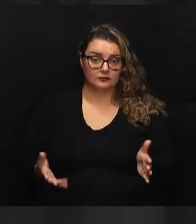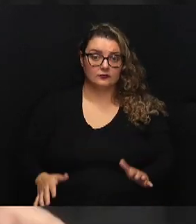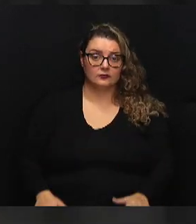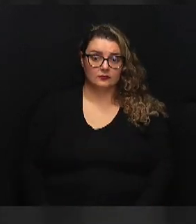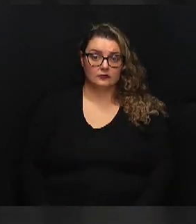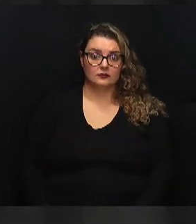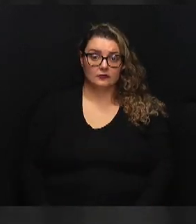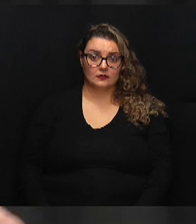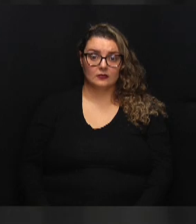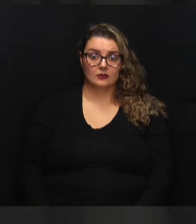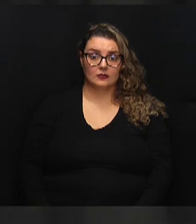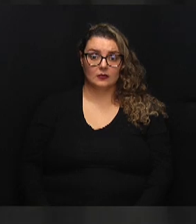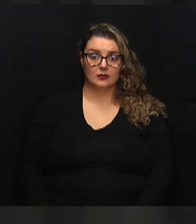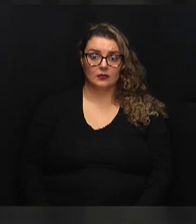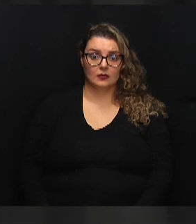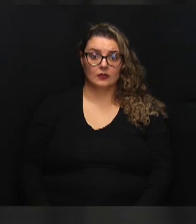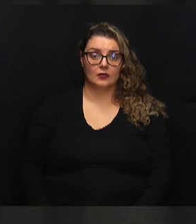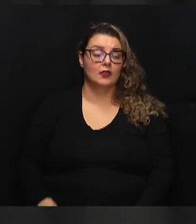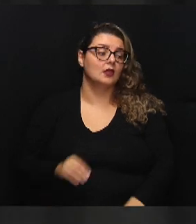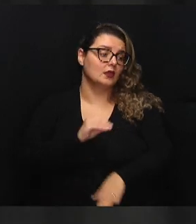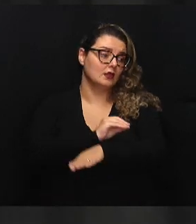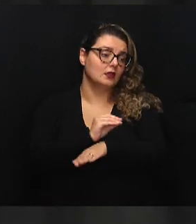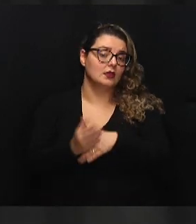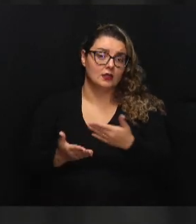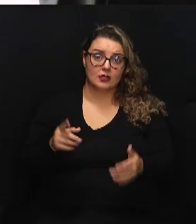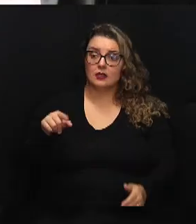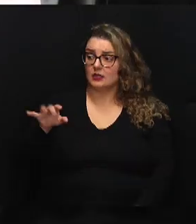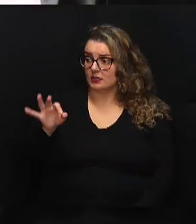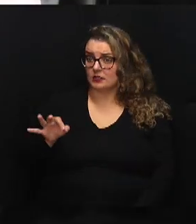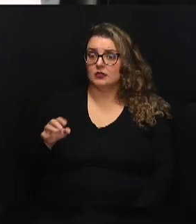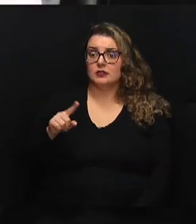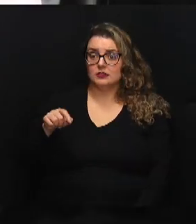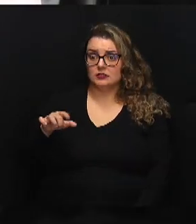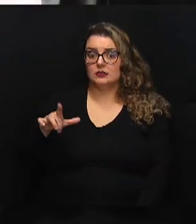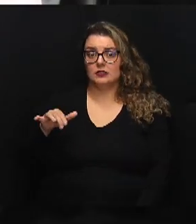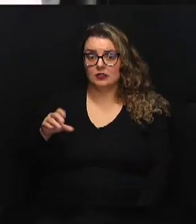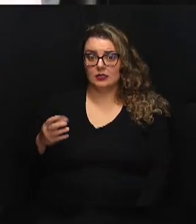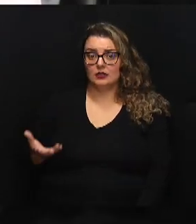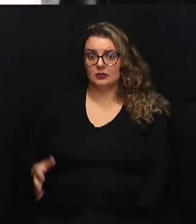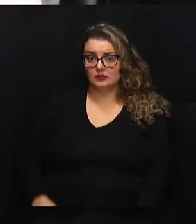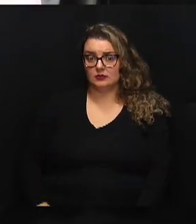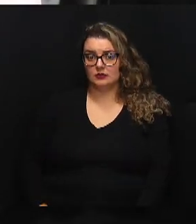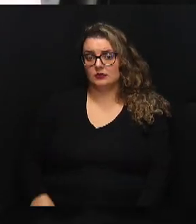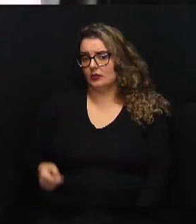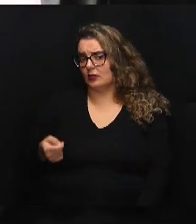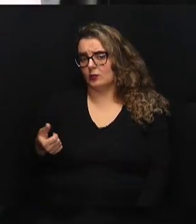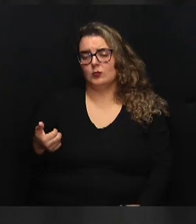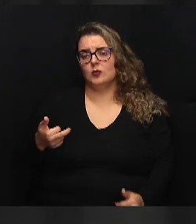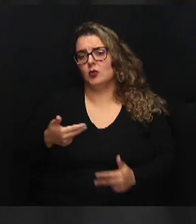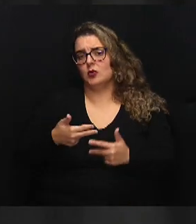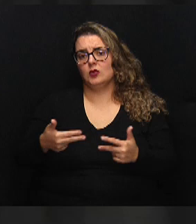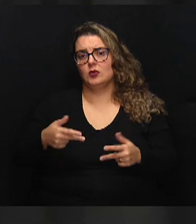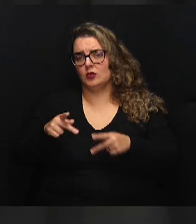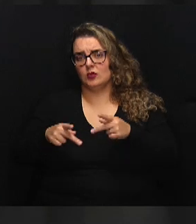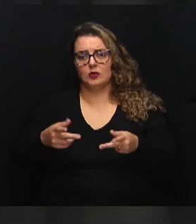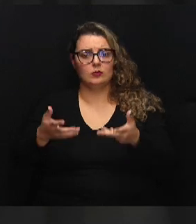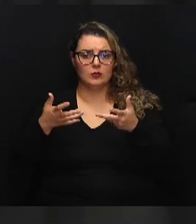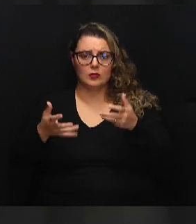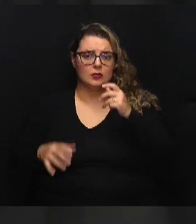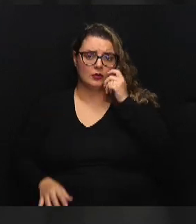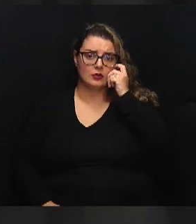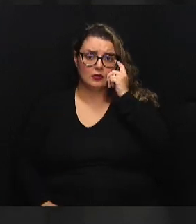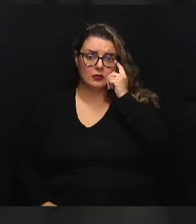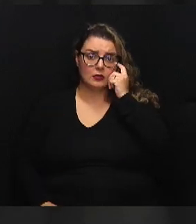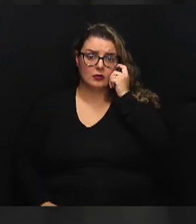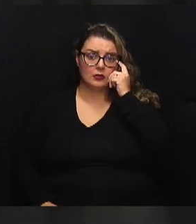a devolutiva tem que ser de acordo... Zelado, né? Exatamente, bem zelado. Então é pouca coisa que a população quer. É